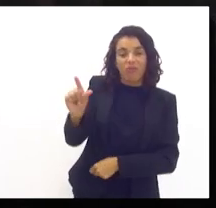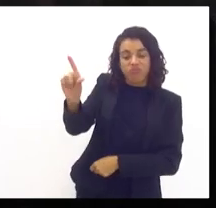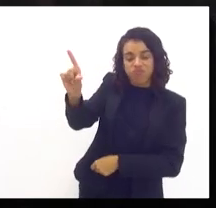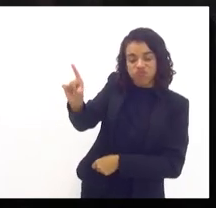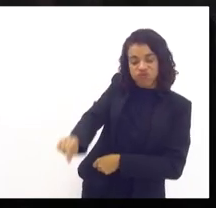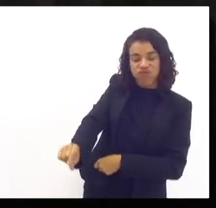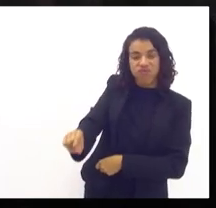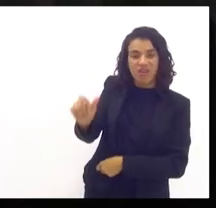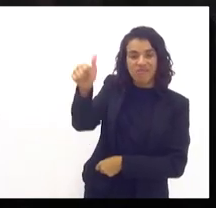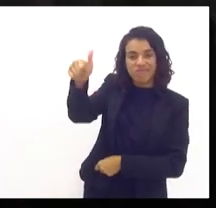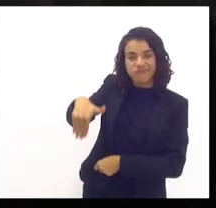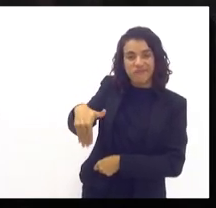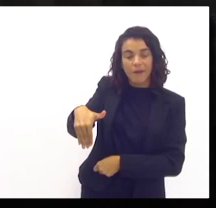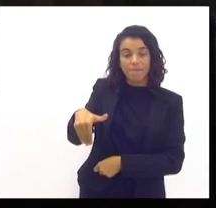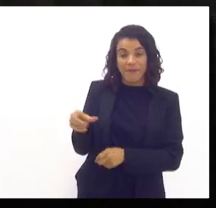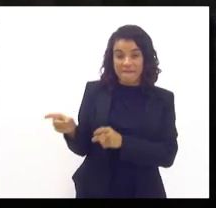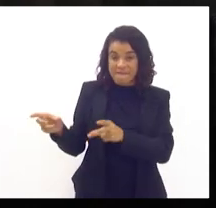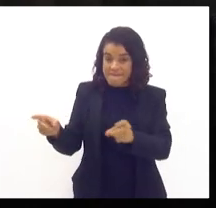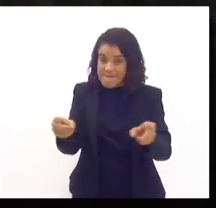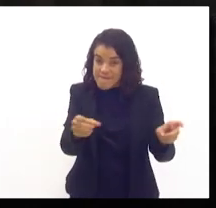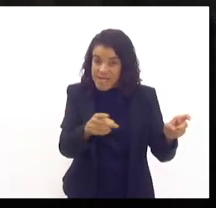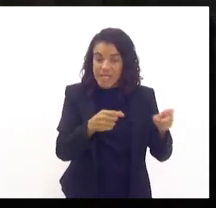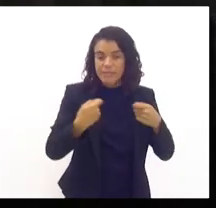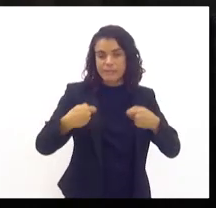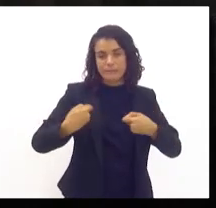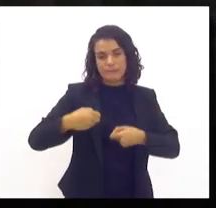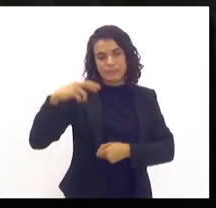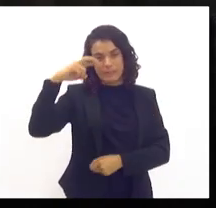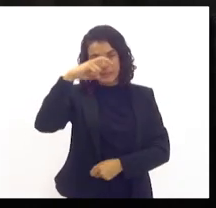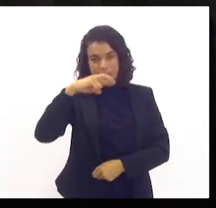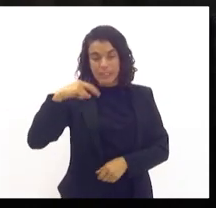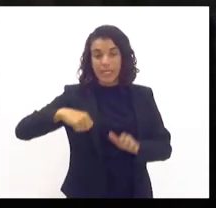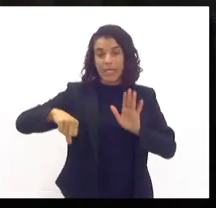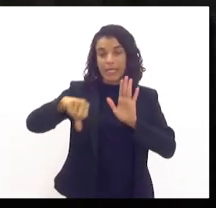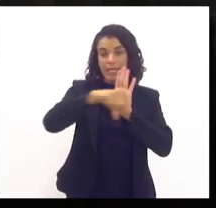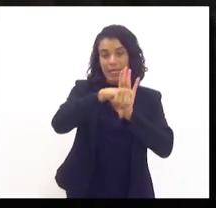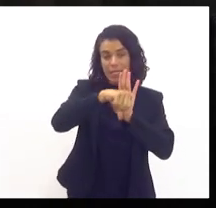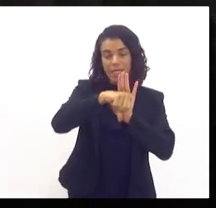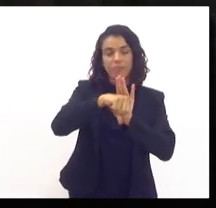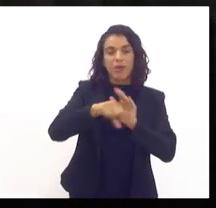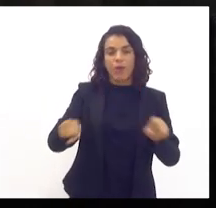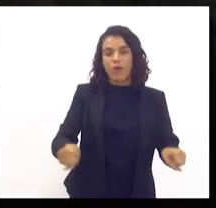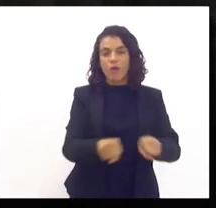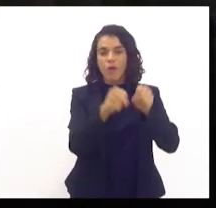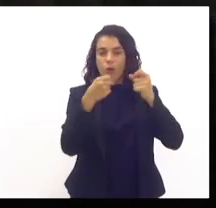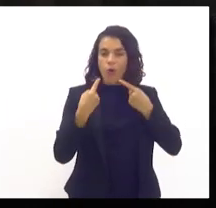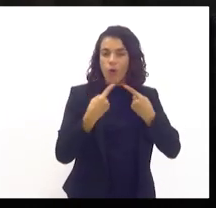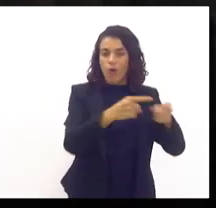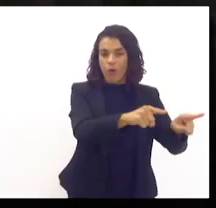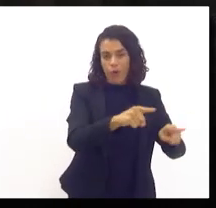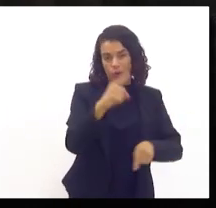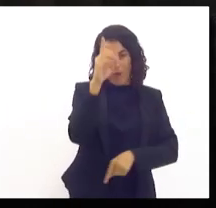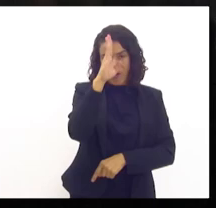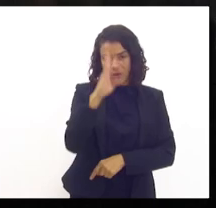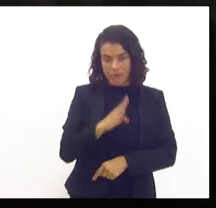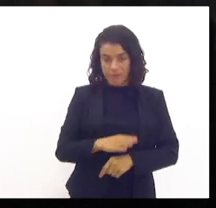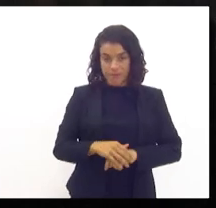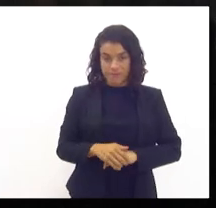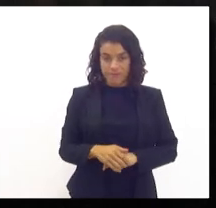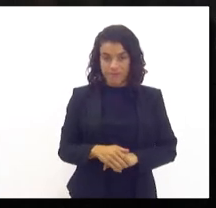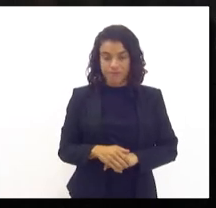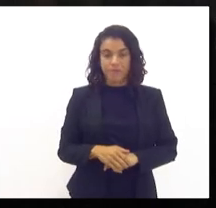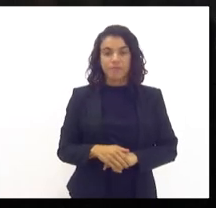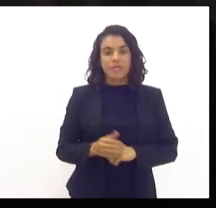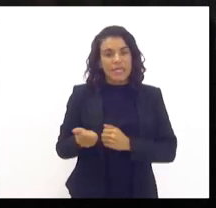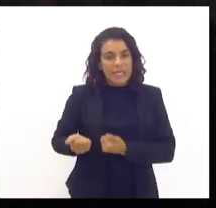banana. Vendas que devem ser investigadas como crime de lesa pátria. Enquanto entregaram